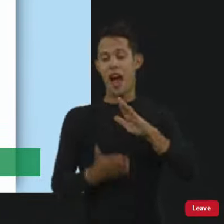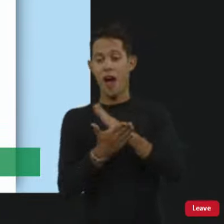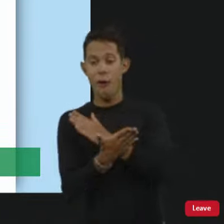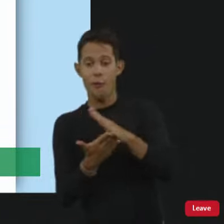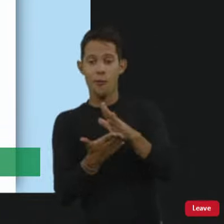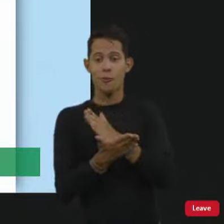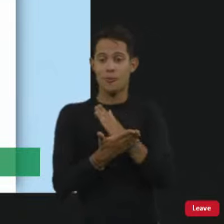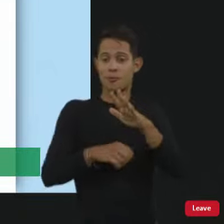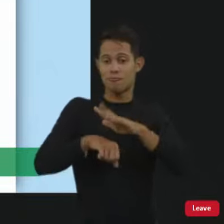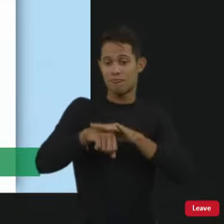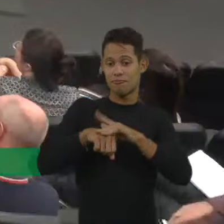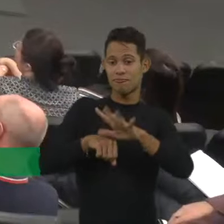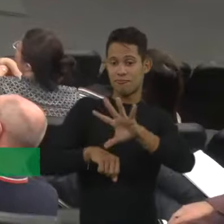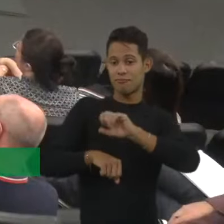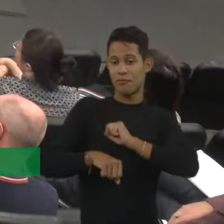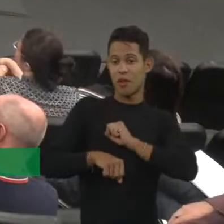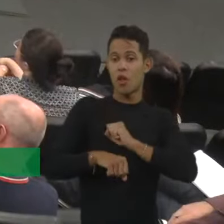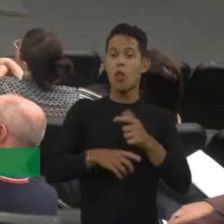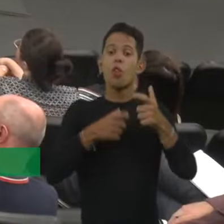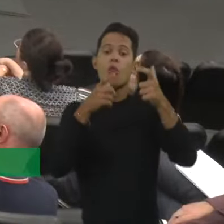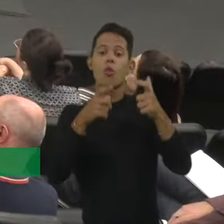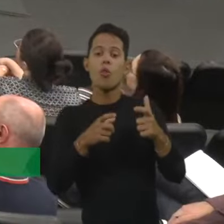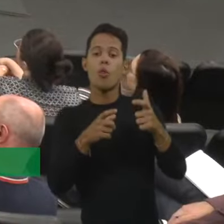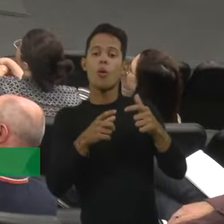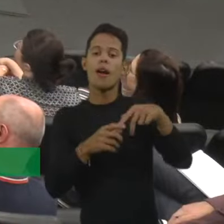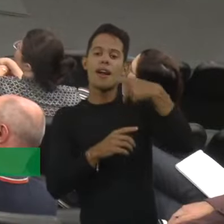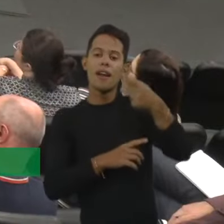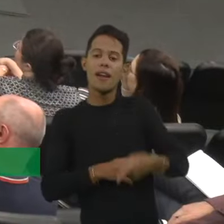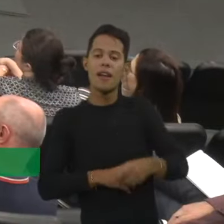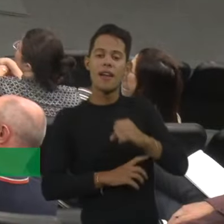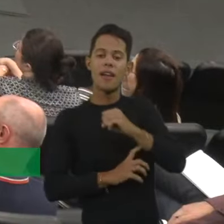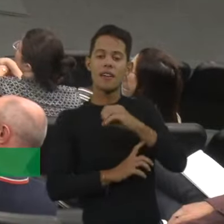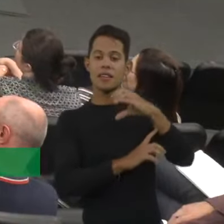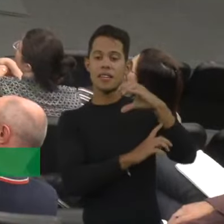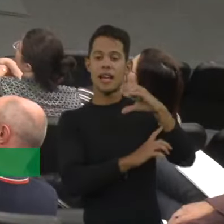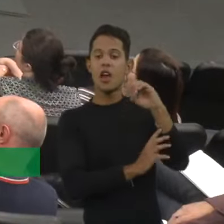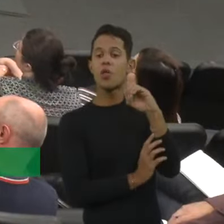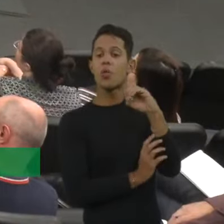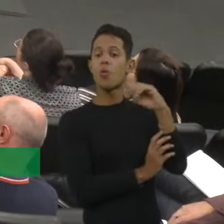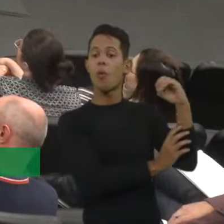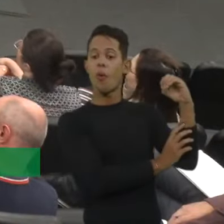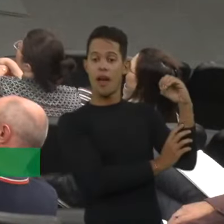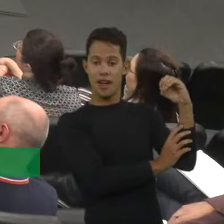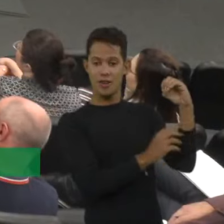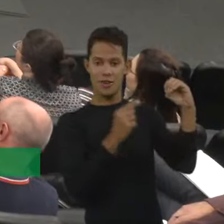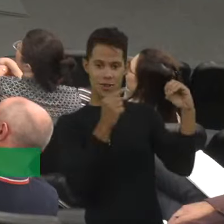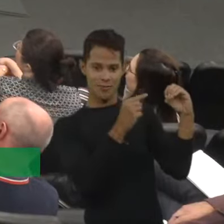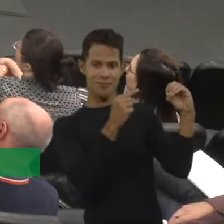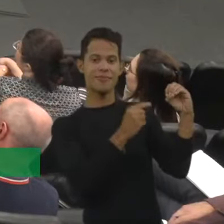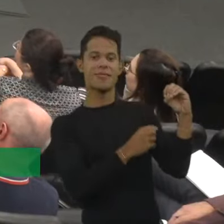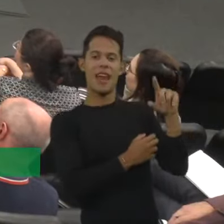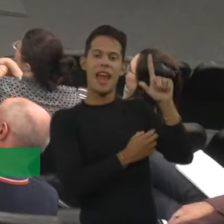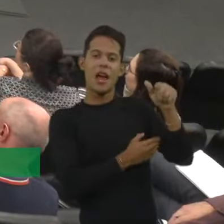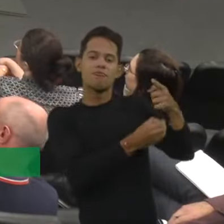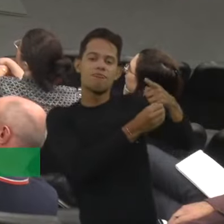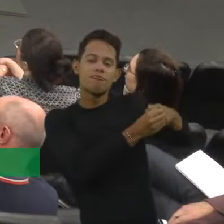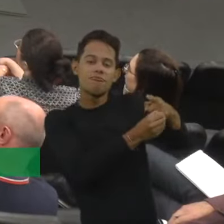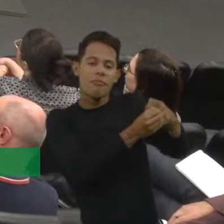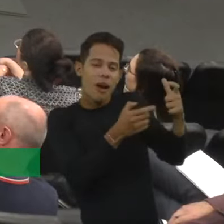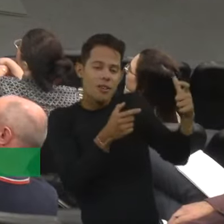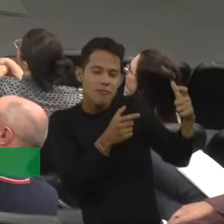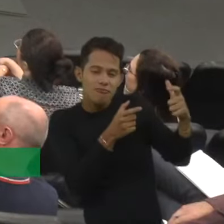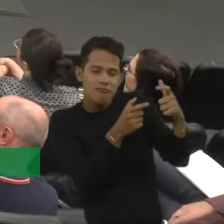Eles são residentes no oeste de Santa Catarina, a maioria na cidade de Erval do Oeste. Então, é uma cidade pequenininha, que tem